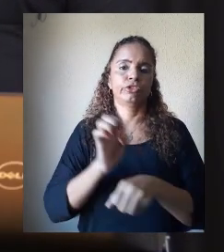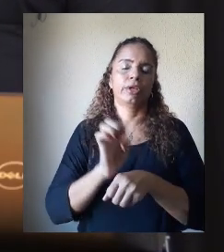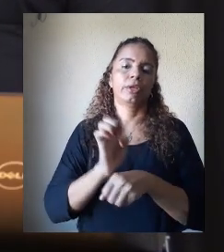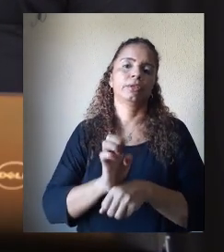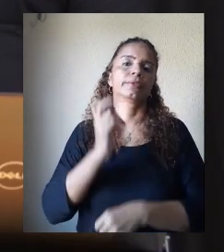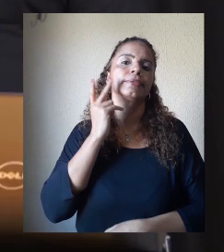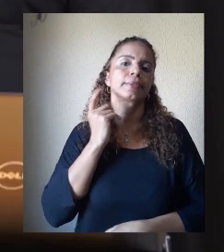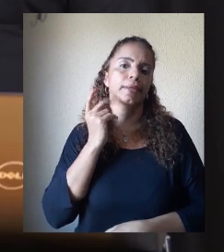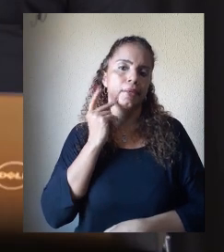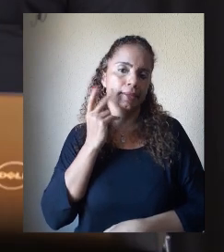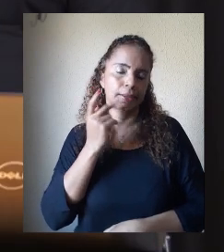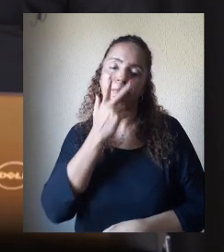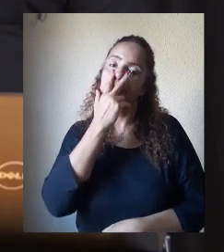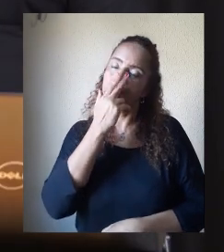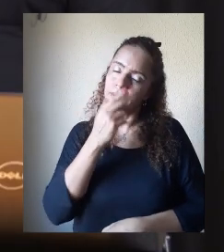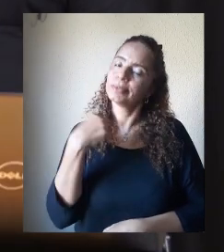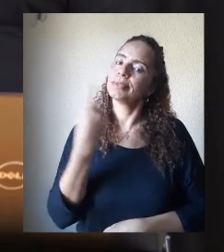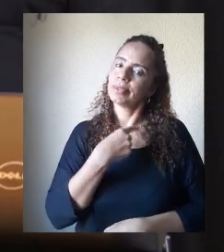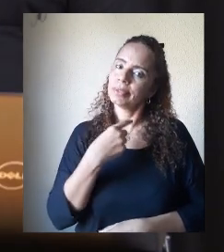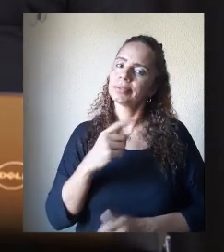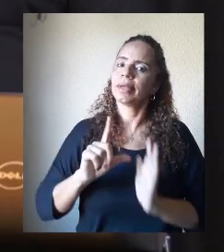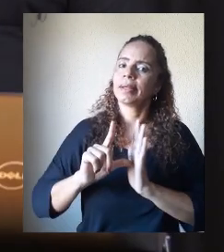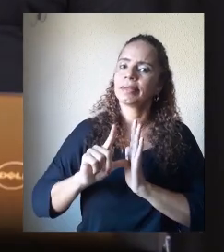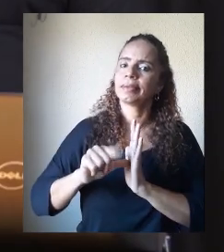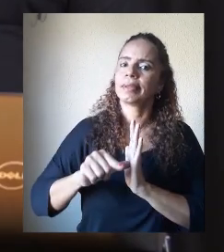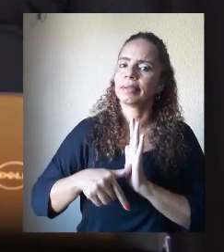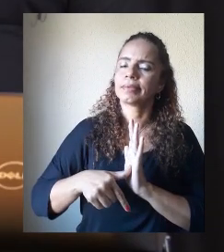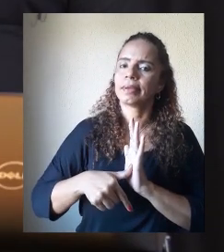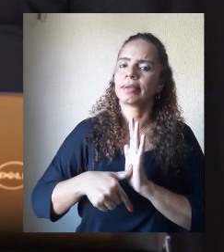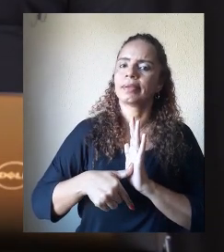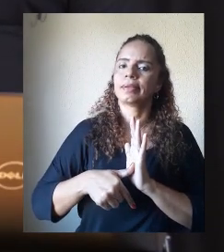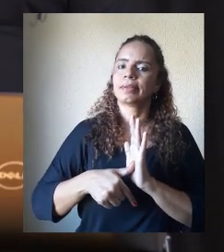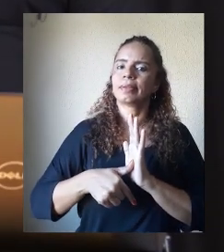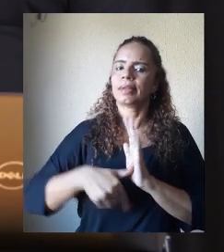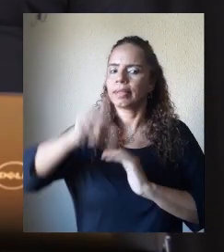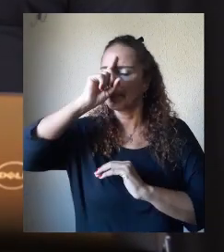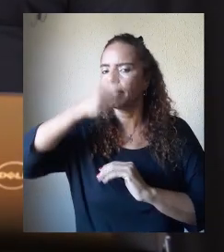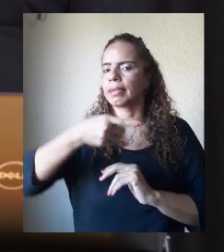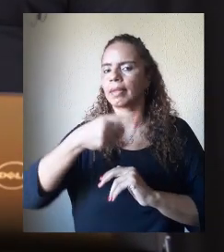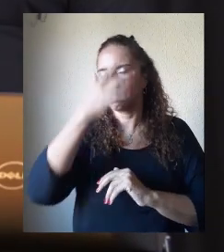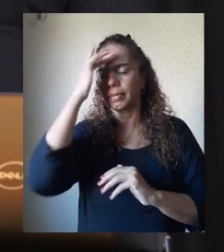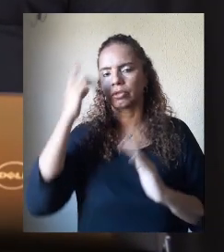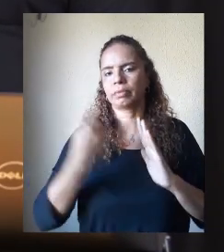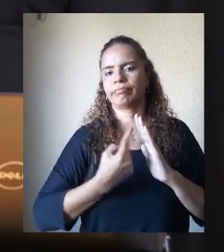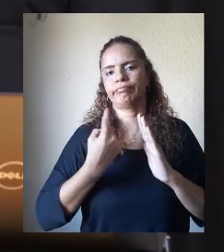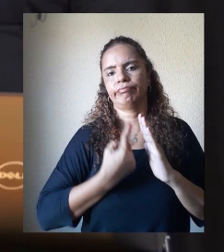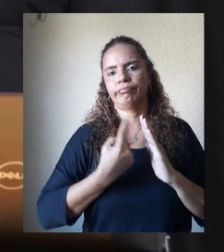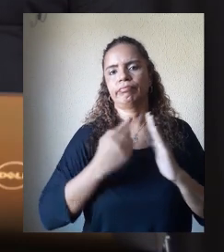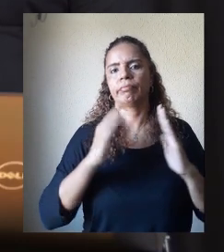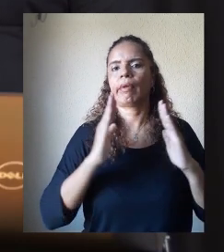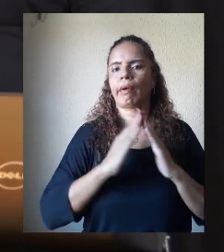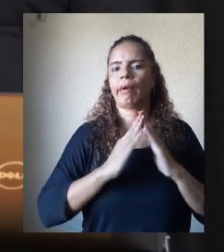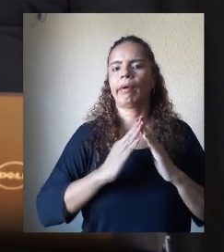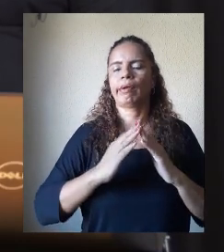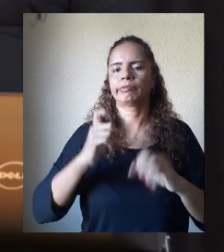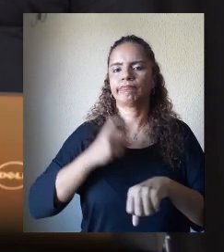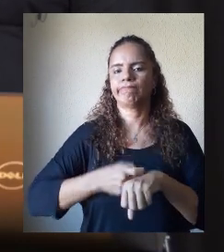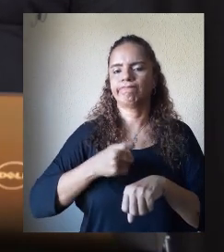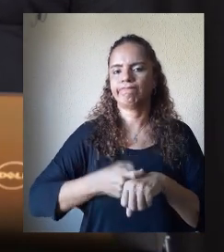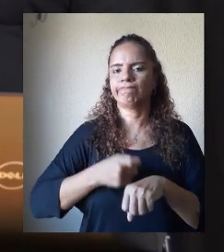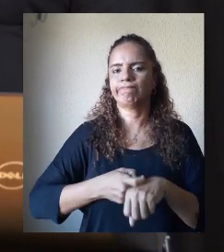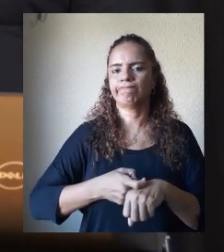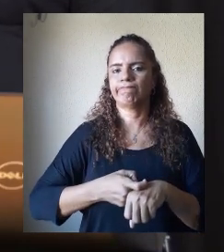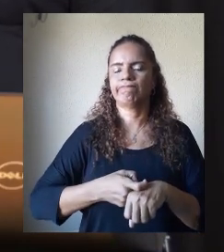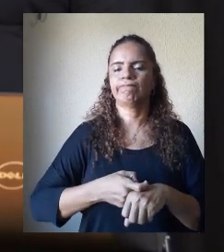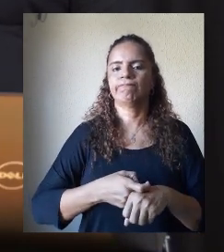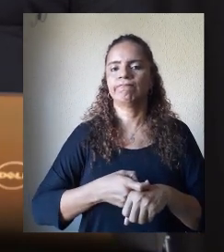a gente pode estar se atrasando um pouco em recomendar as medidas de isolamento social de forma um pouco mais